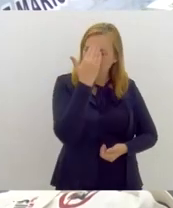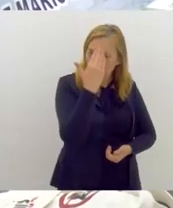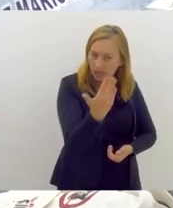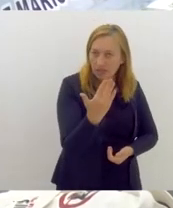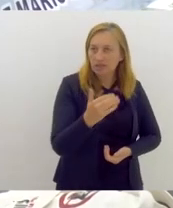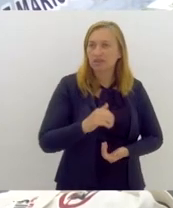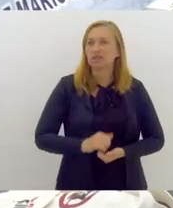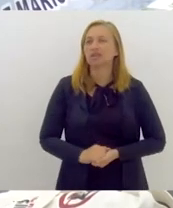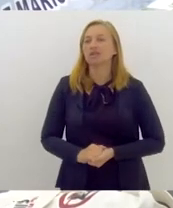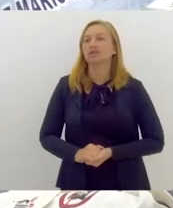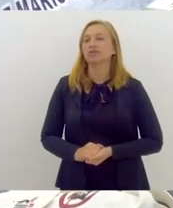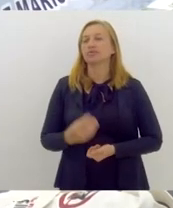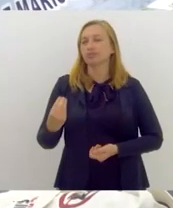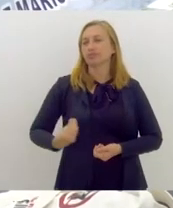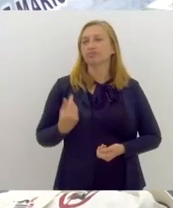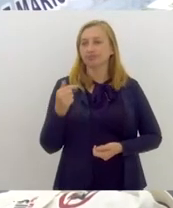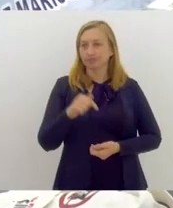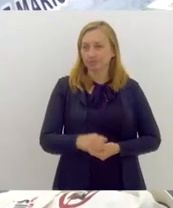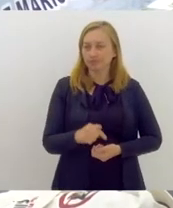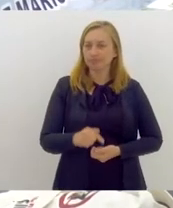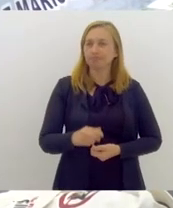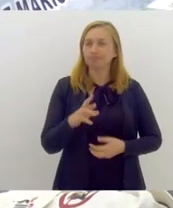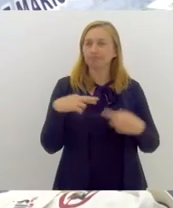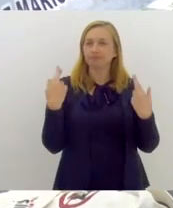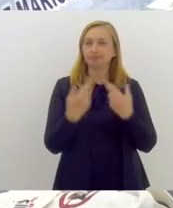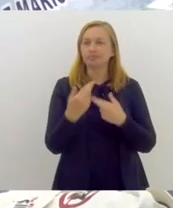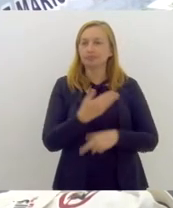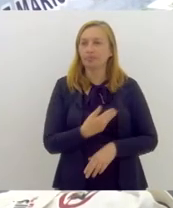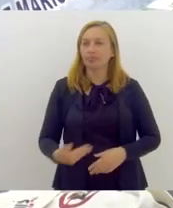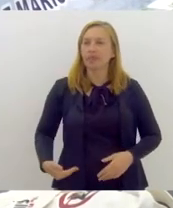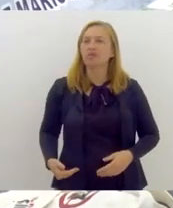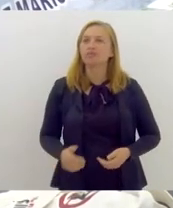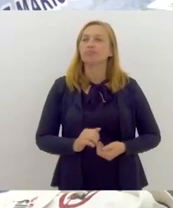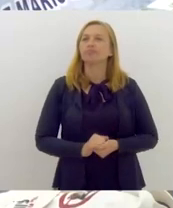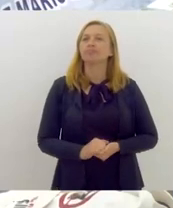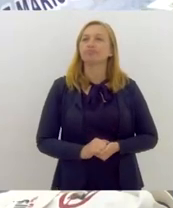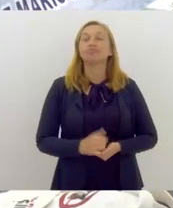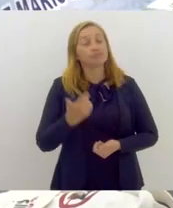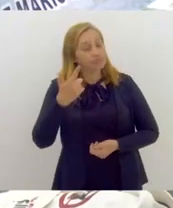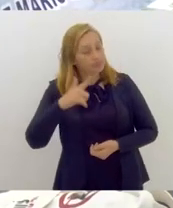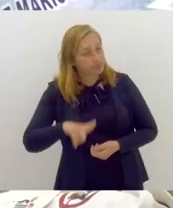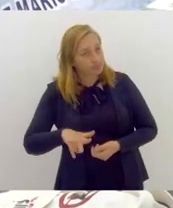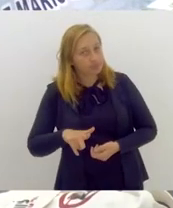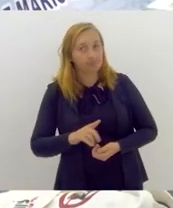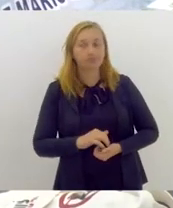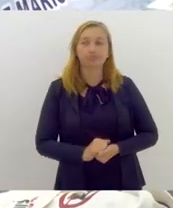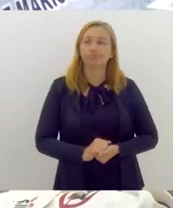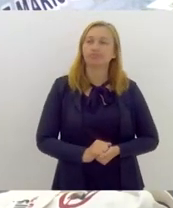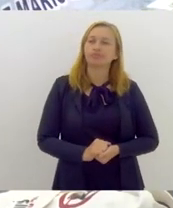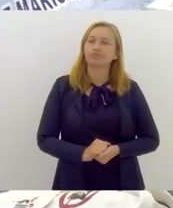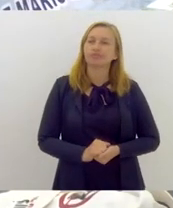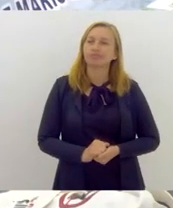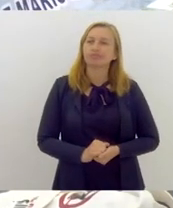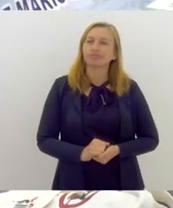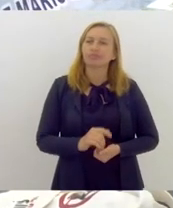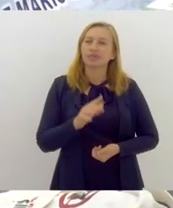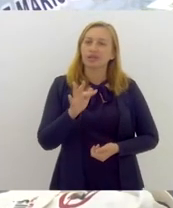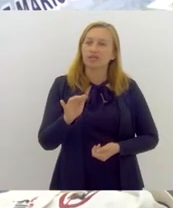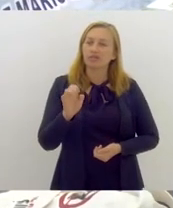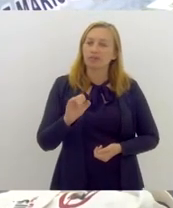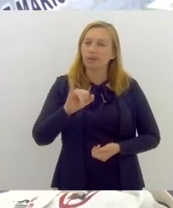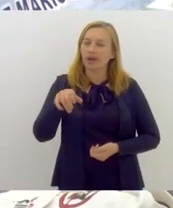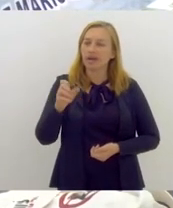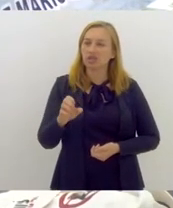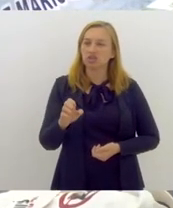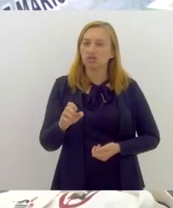a sua vinda que é essa audiência pública e dizer que mais uma vez né A fipage não foi ouvida